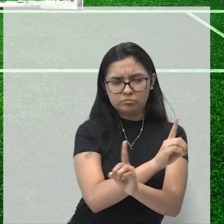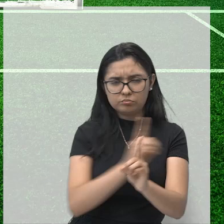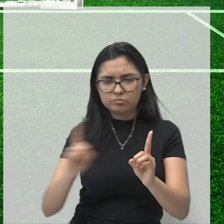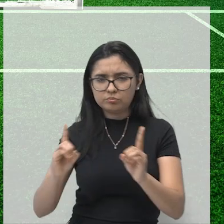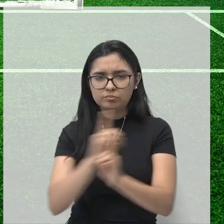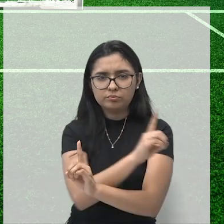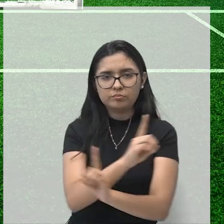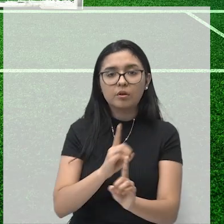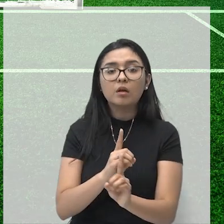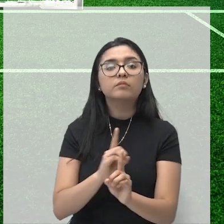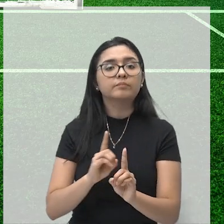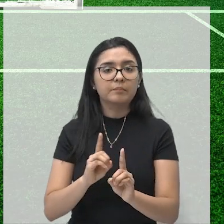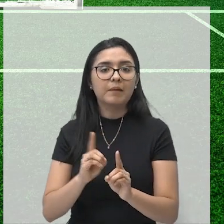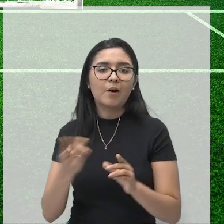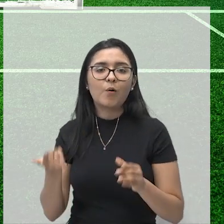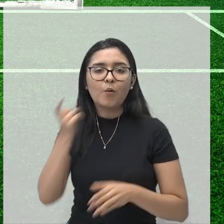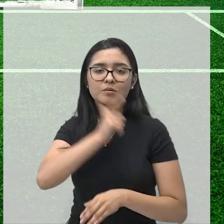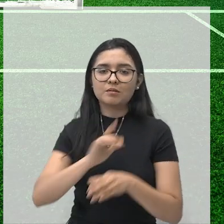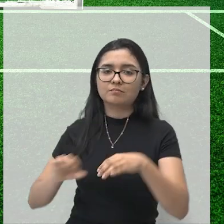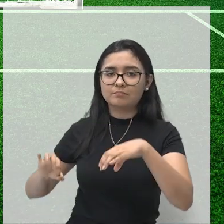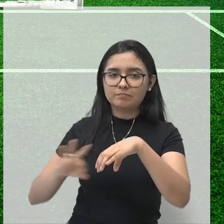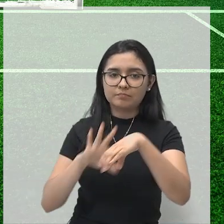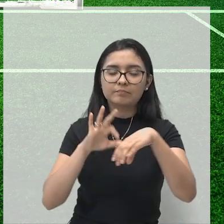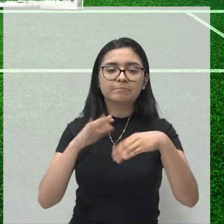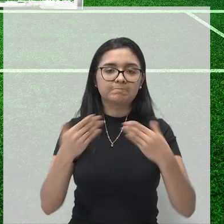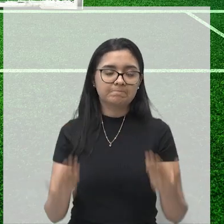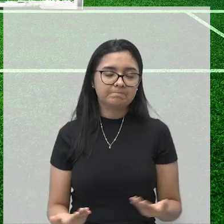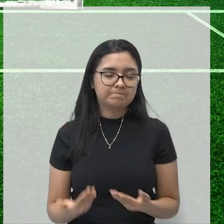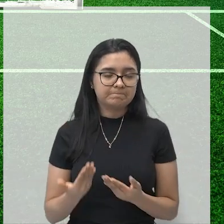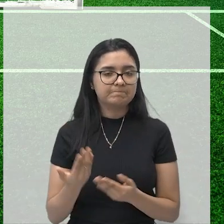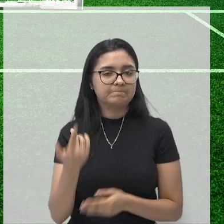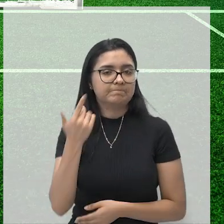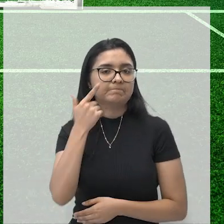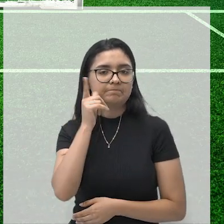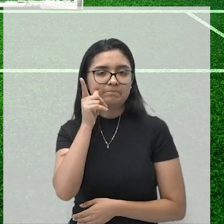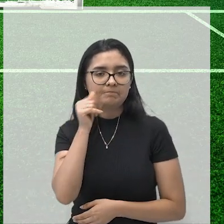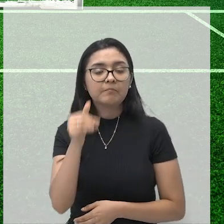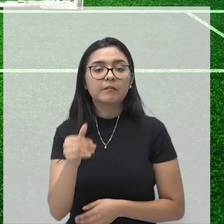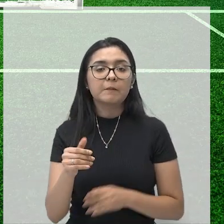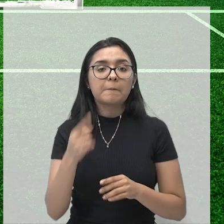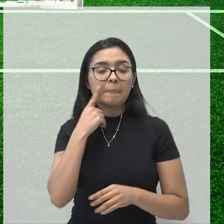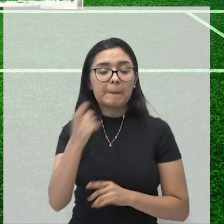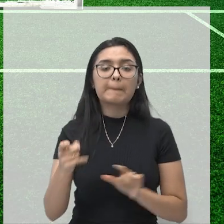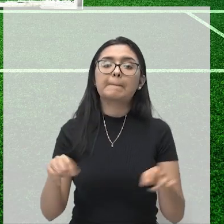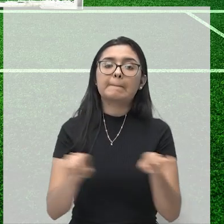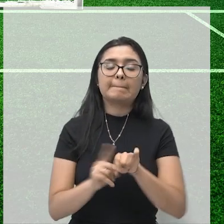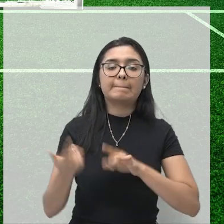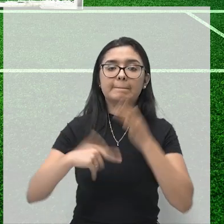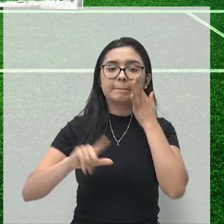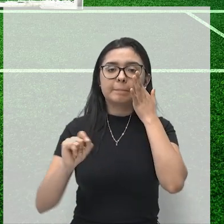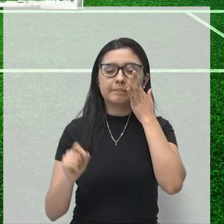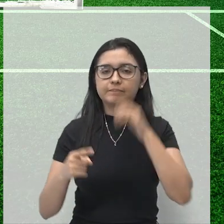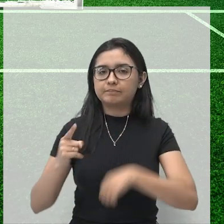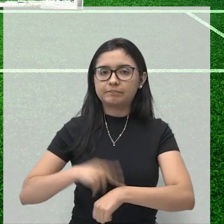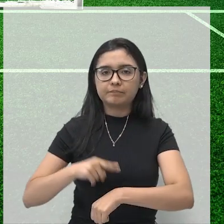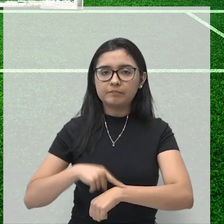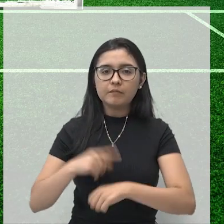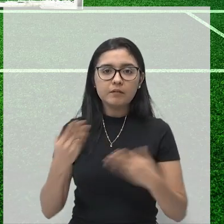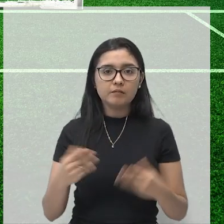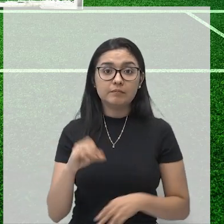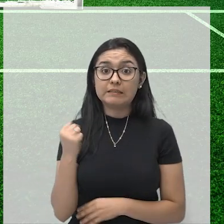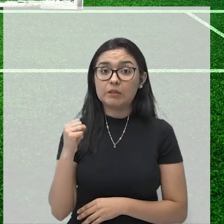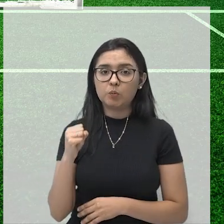seu adversário para chutar a gol. Olha aí que coisa interessante. E mais uma vez, em milésimos de